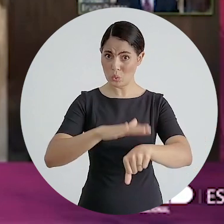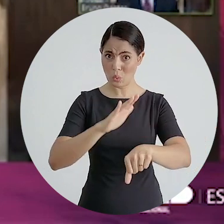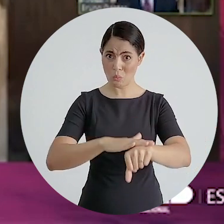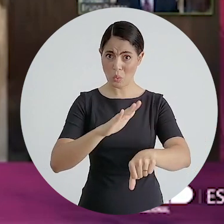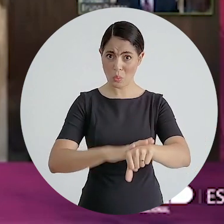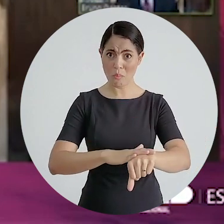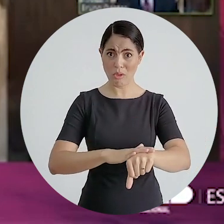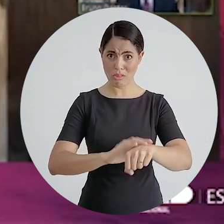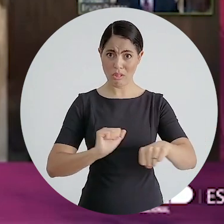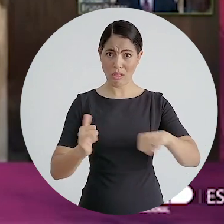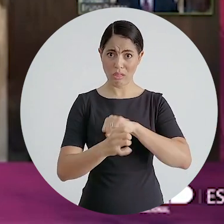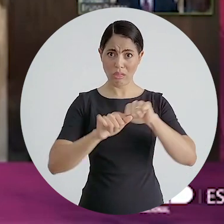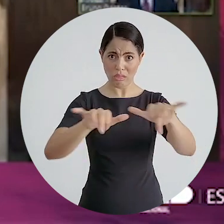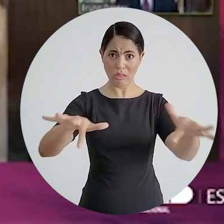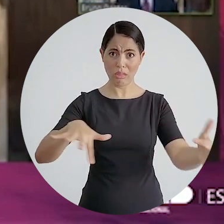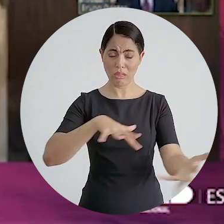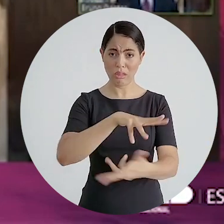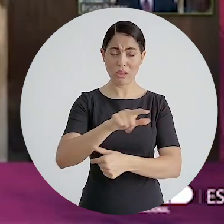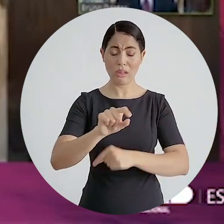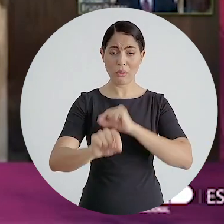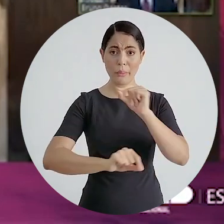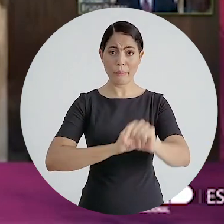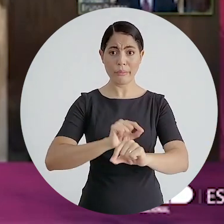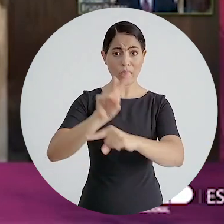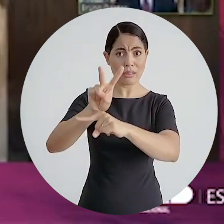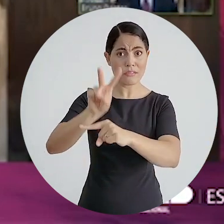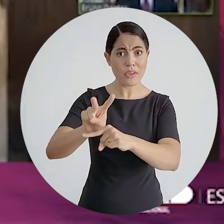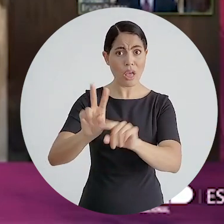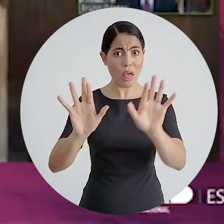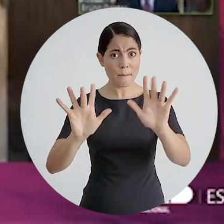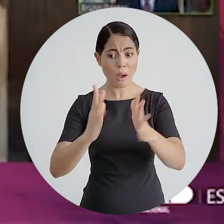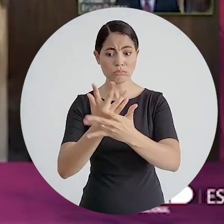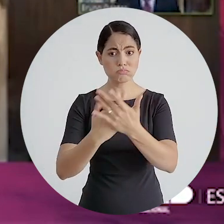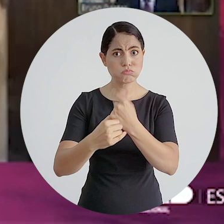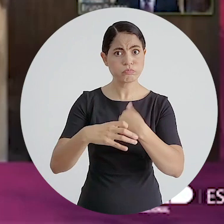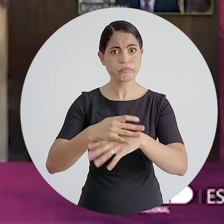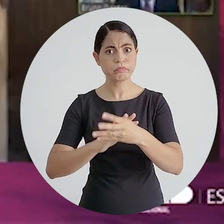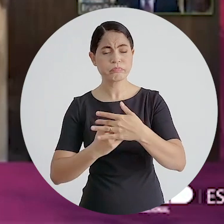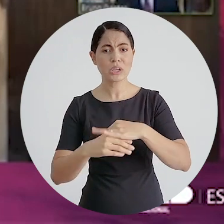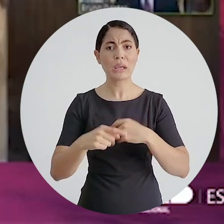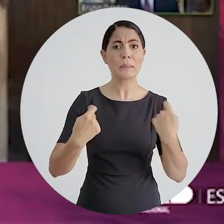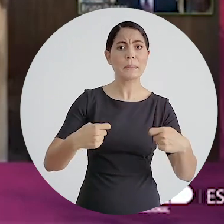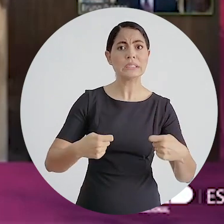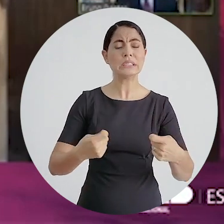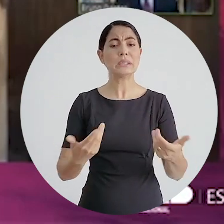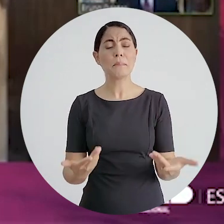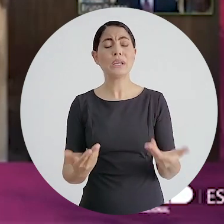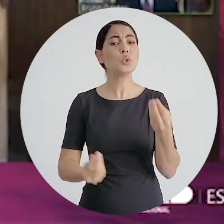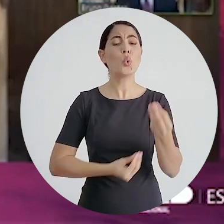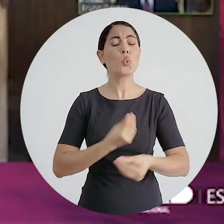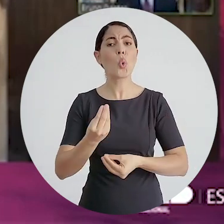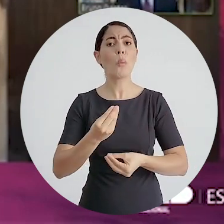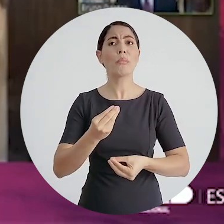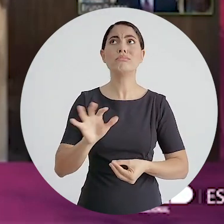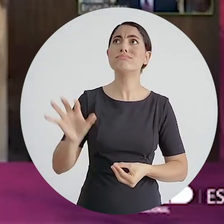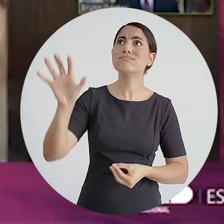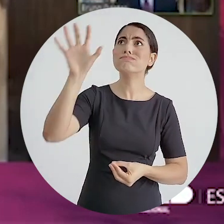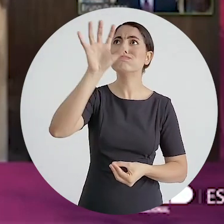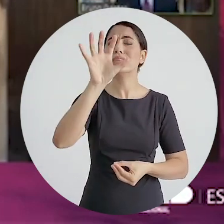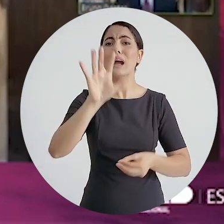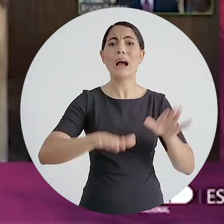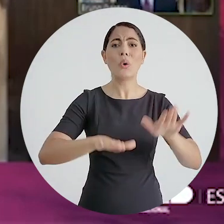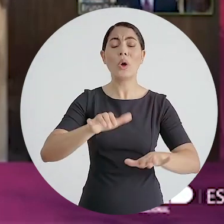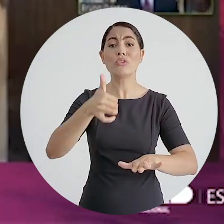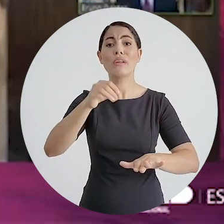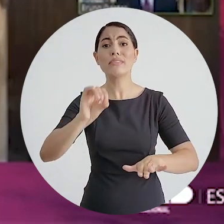que se defende com tanta intensidade que as pessoas lavem as mãos, como fazê-lo se